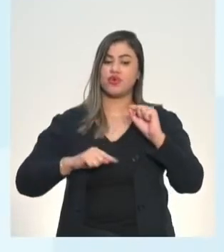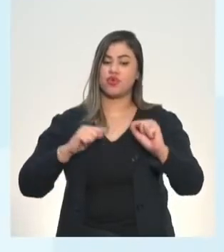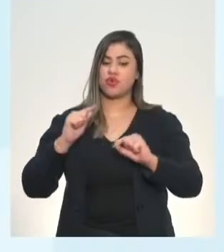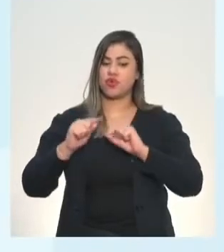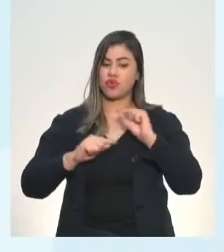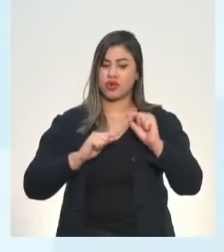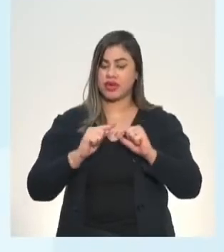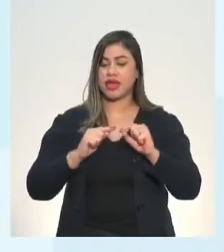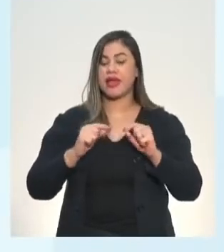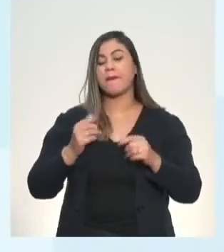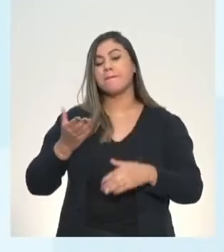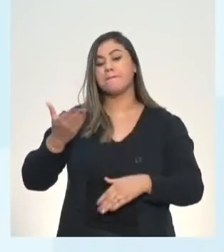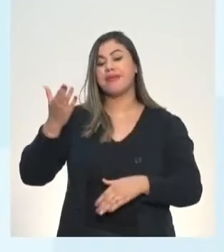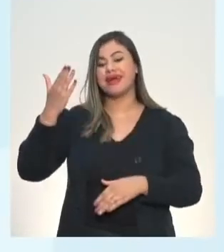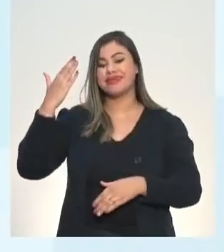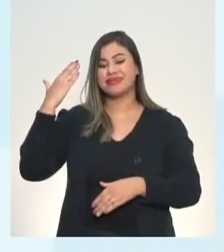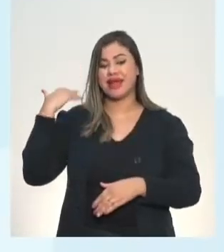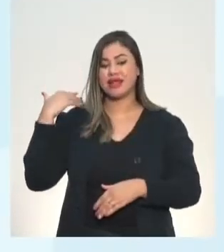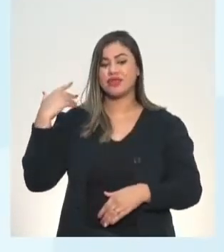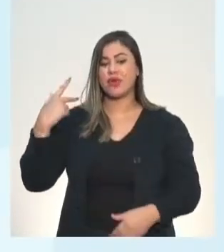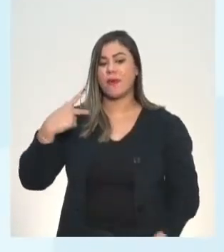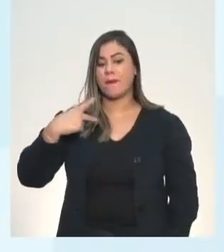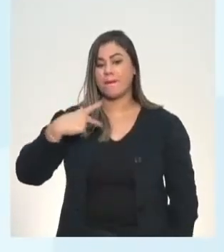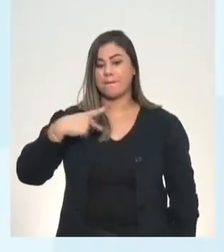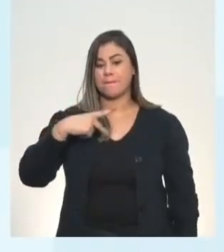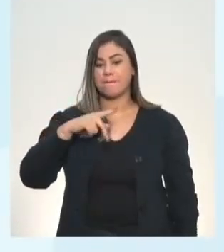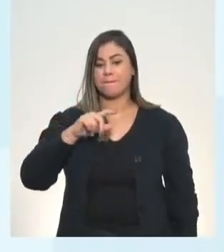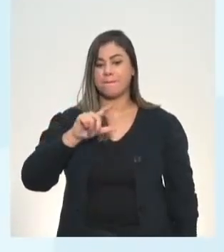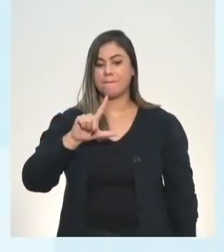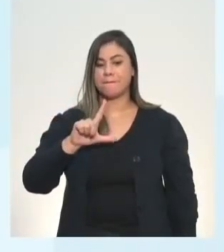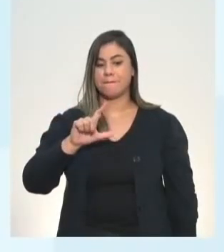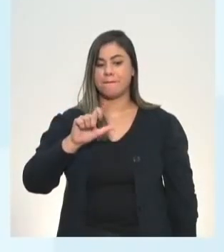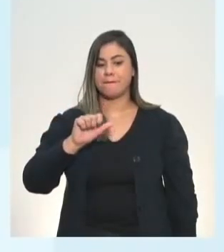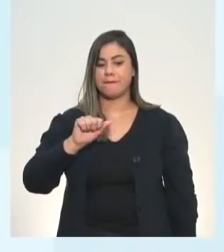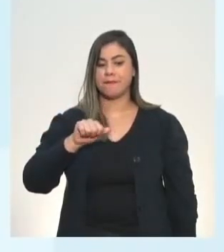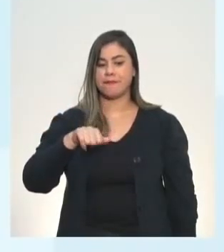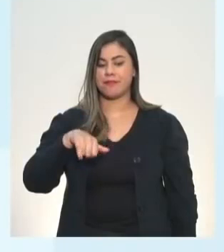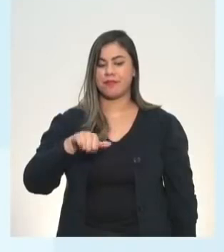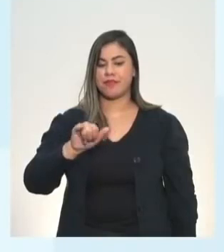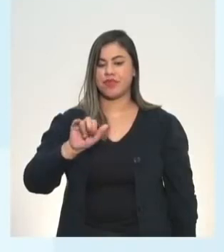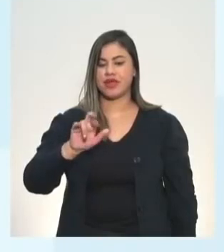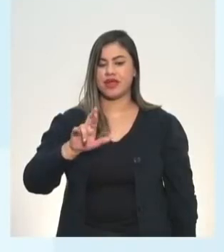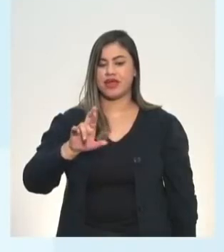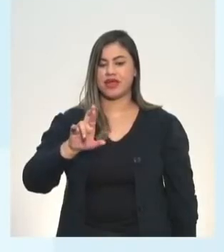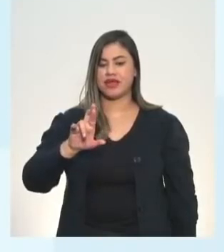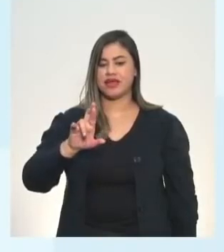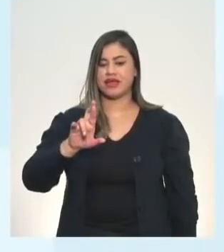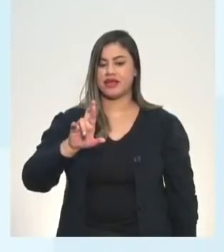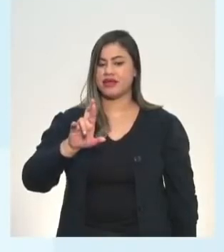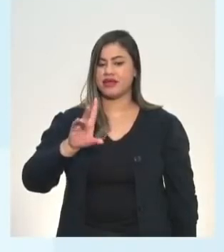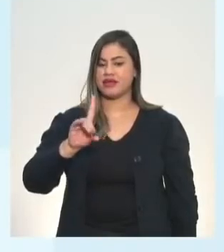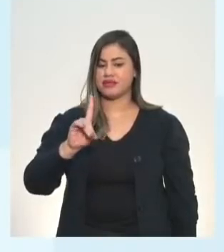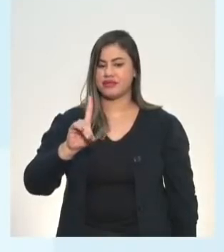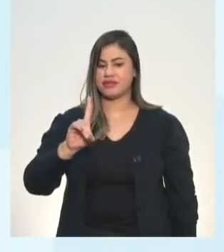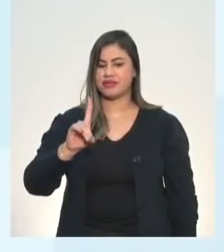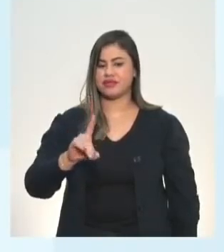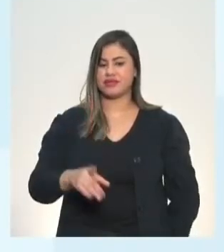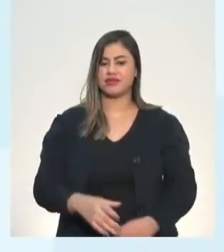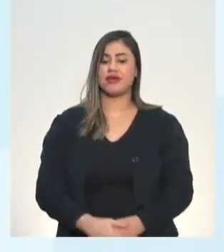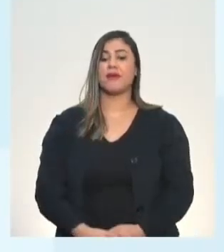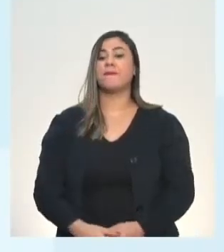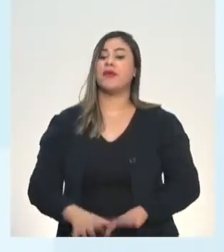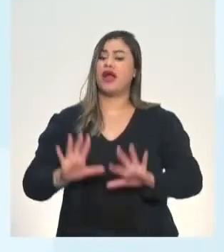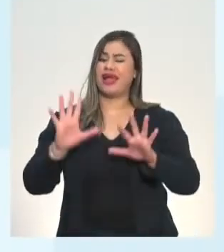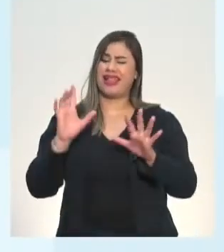ficar played. Tá fantástico essa letra, Ed, but there we go, right? Tá maravilhosa, mas eu estou fazendo a descrição